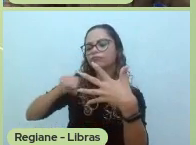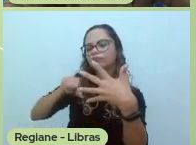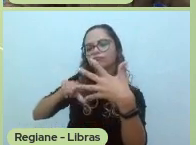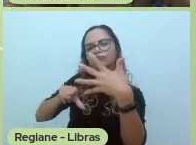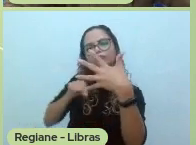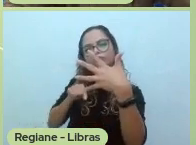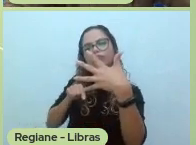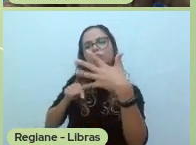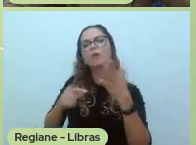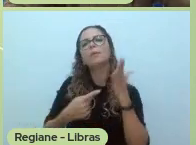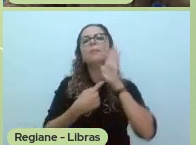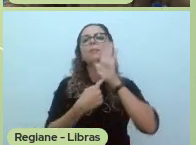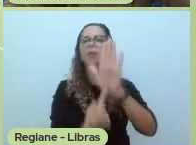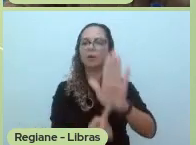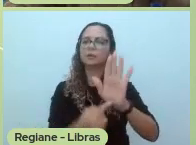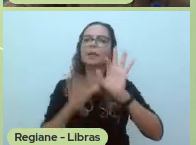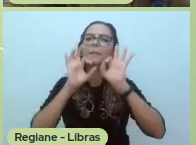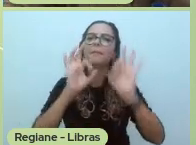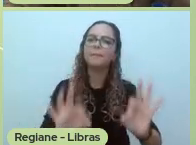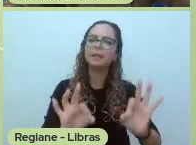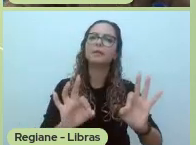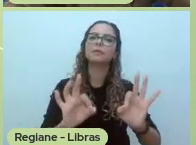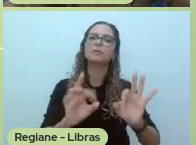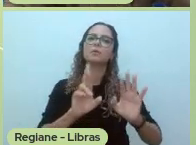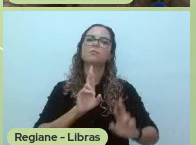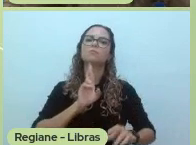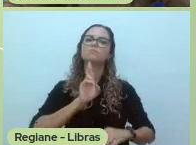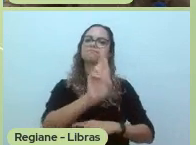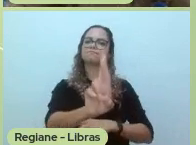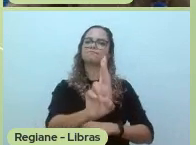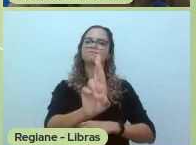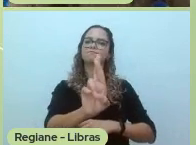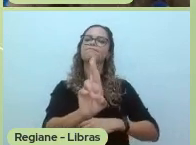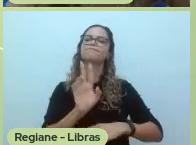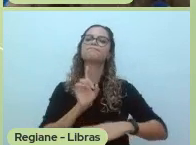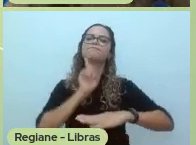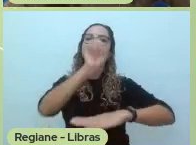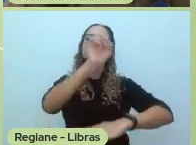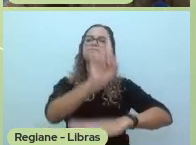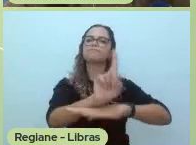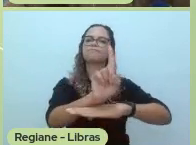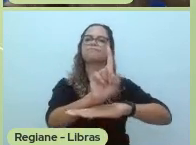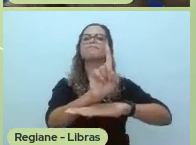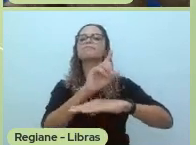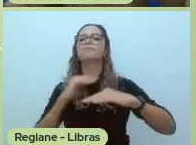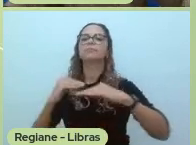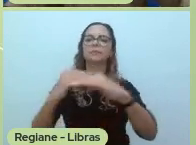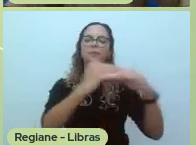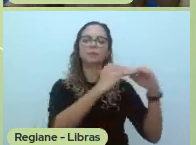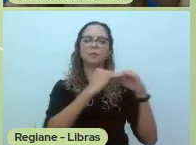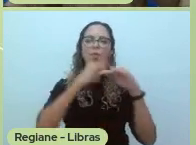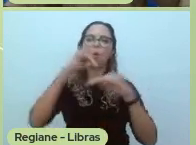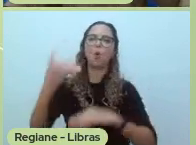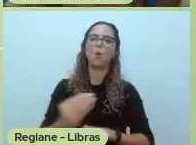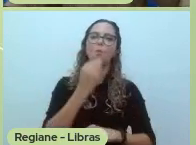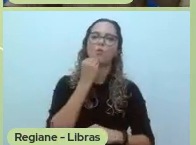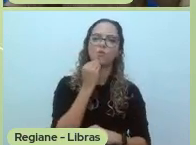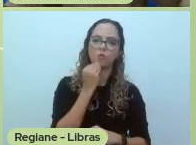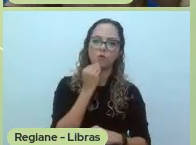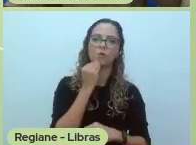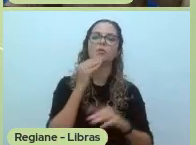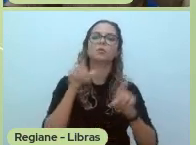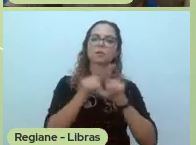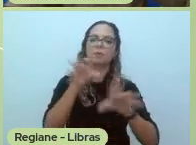visam assegurar maior representatividade, igualdade de oportunidades e equidade, não só